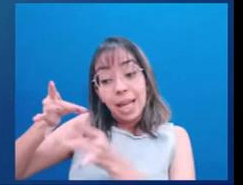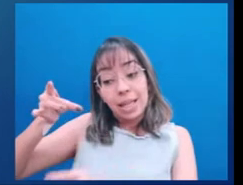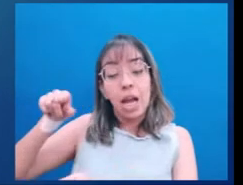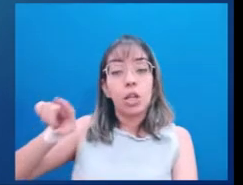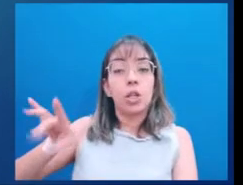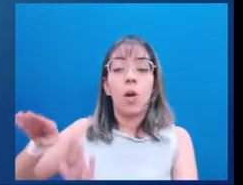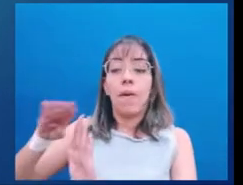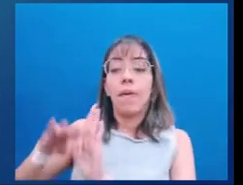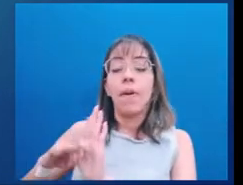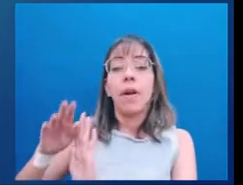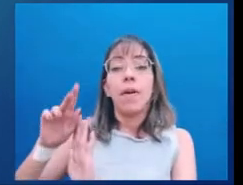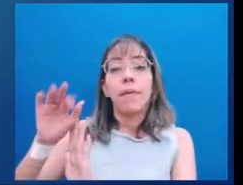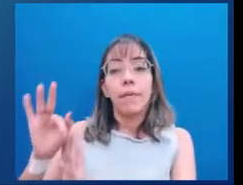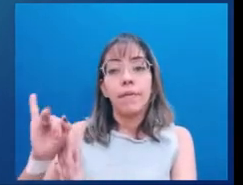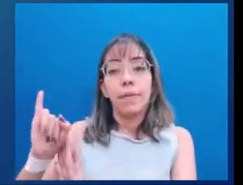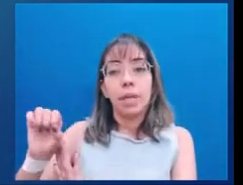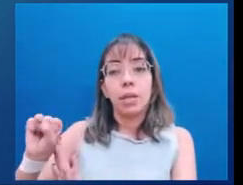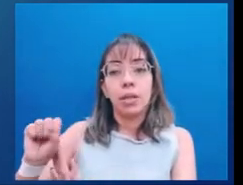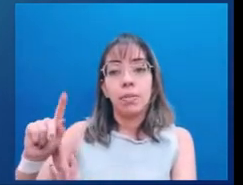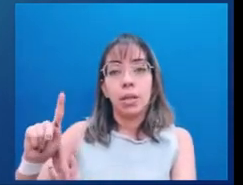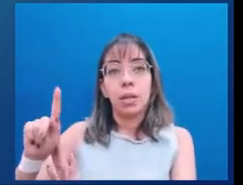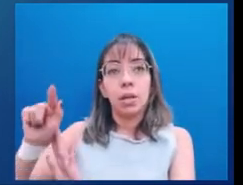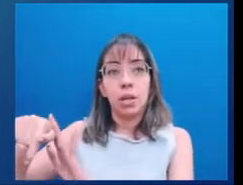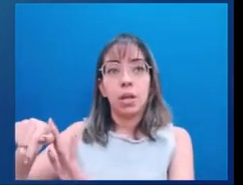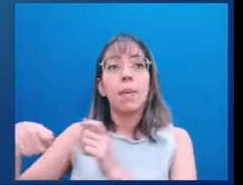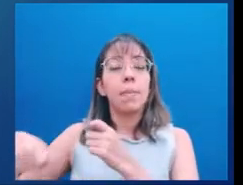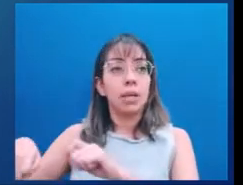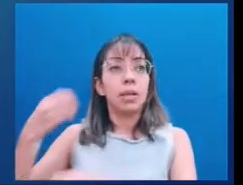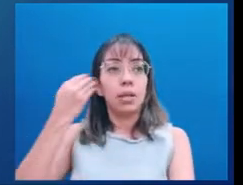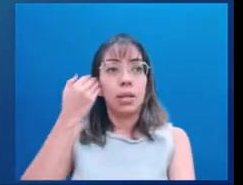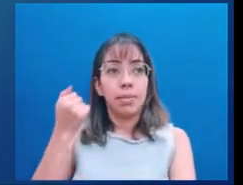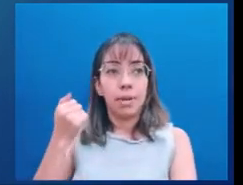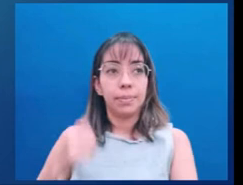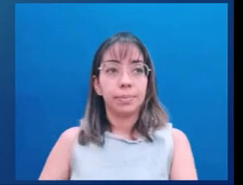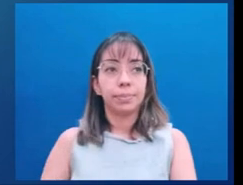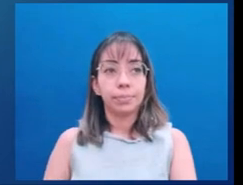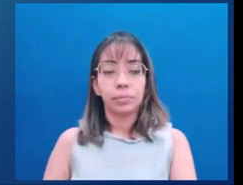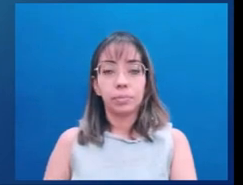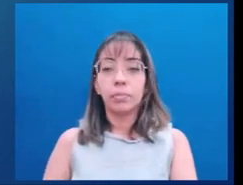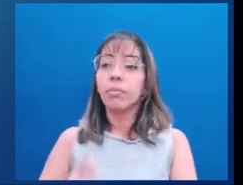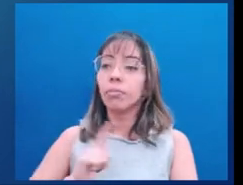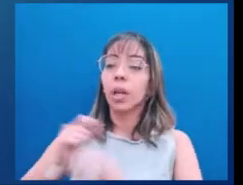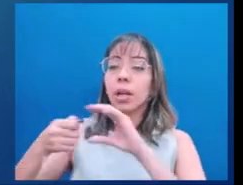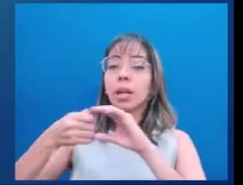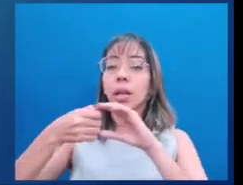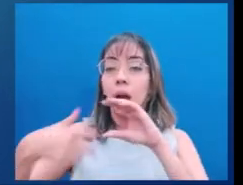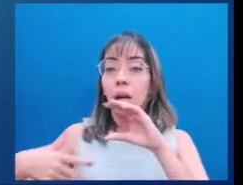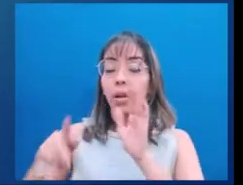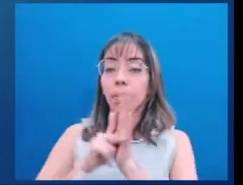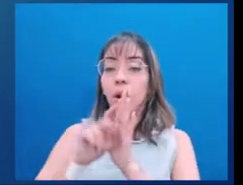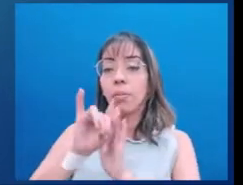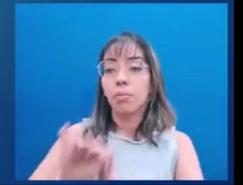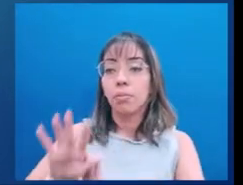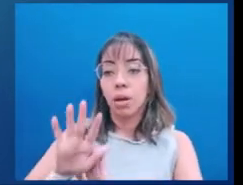uma forma, né, mais rápida. É lógico que os detalhes eu só vou ver na FISP, ok? Então, aqui você já vem um exemplo de uma substância que tem,